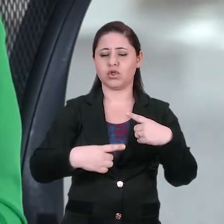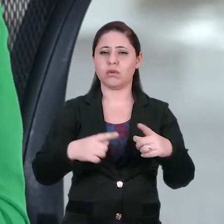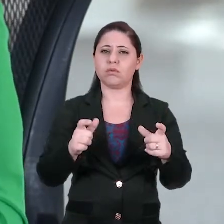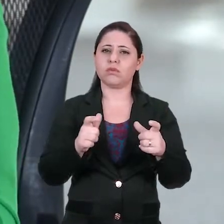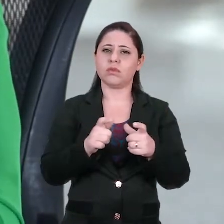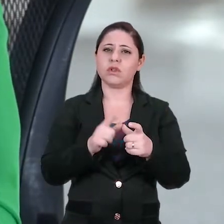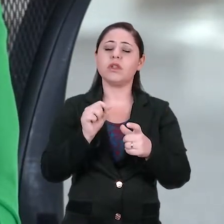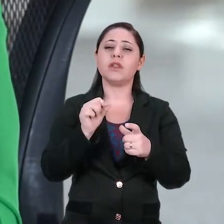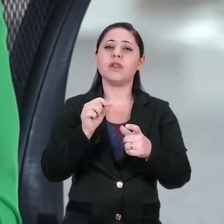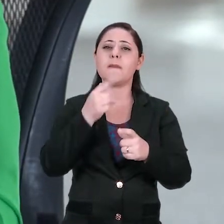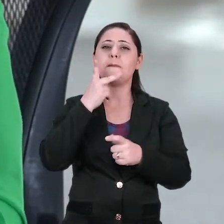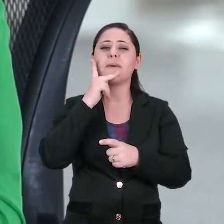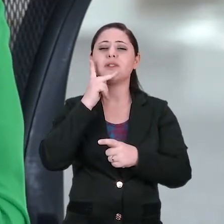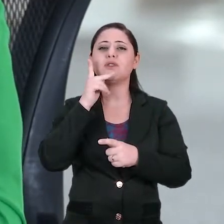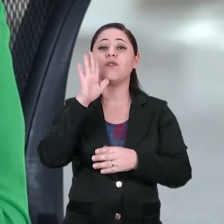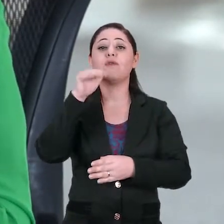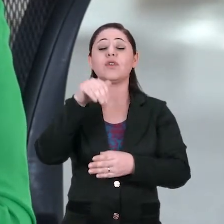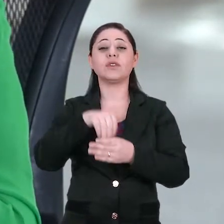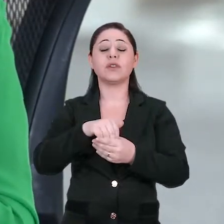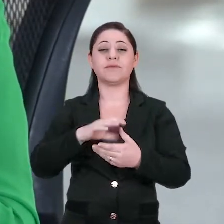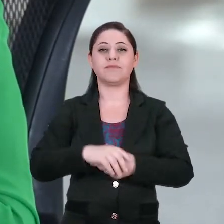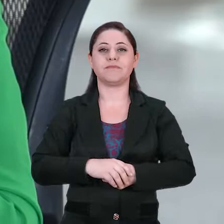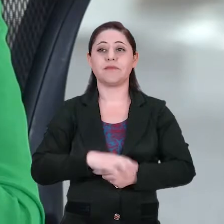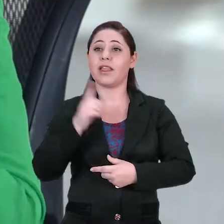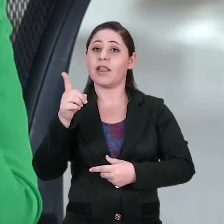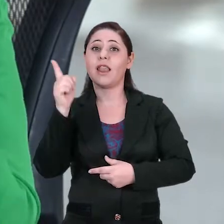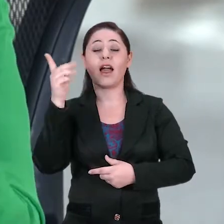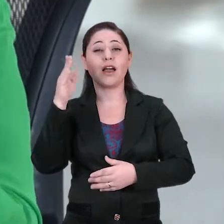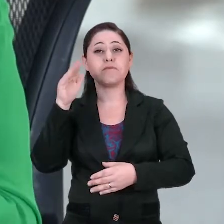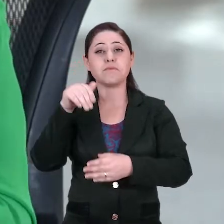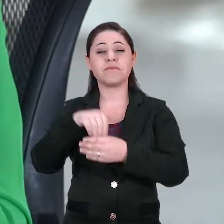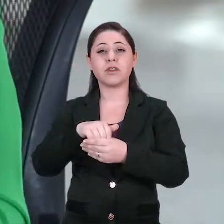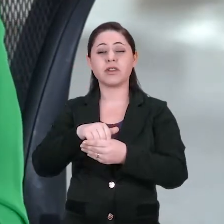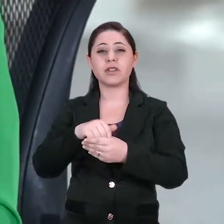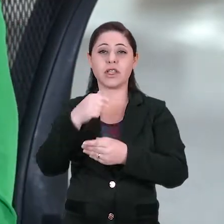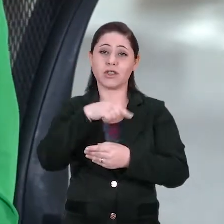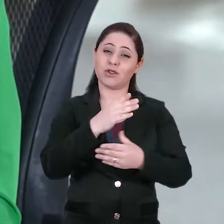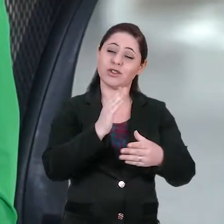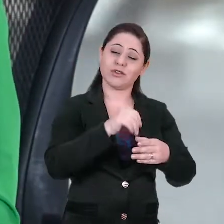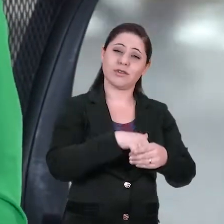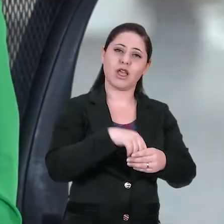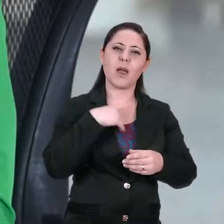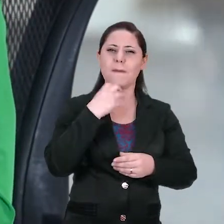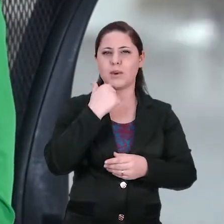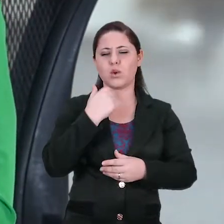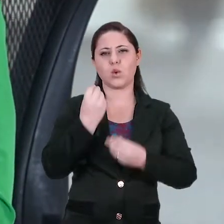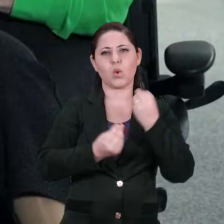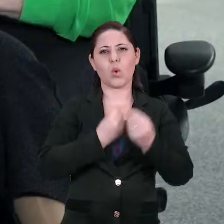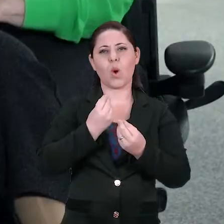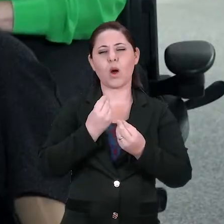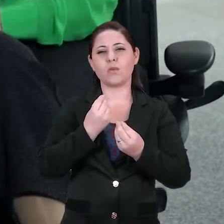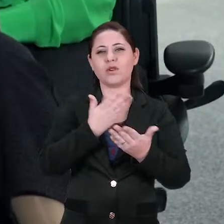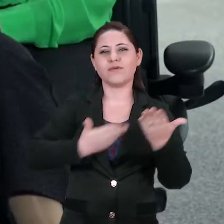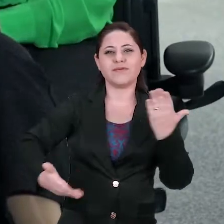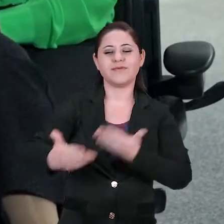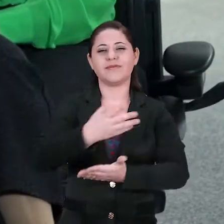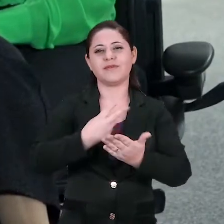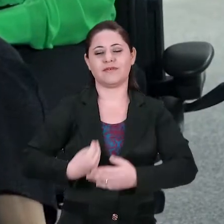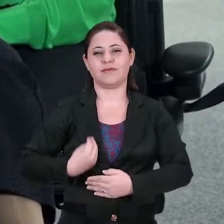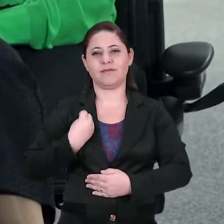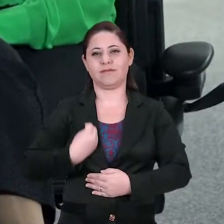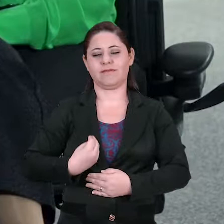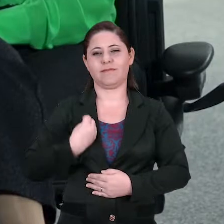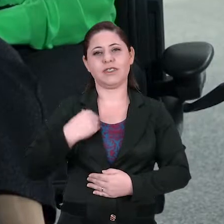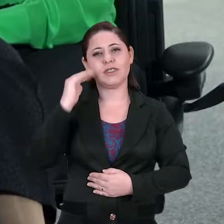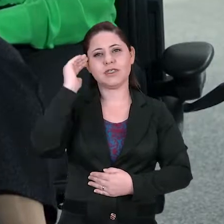e discutimos um pouco em que partido nós iríamos votar, eles lá e nós aqui. Então, eu acho que isso é muito bom, é uma forma de a